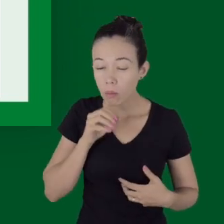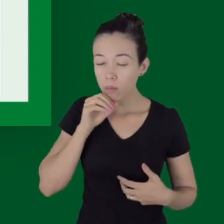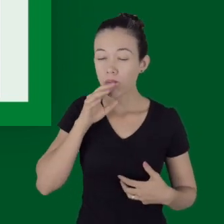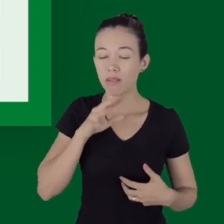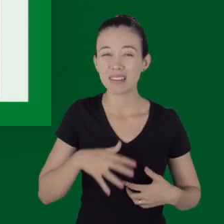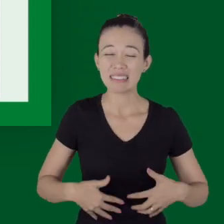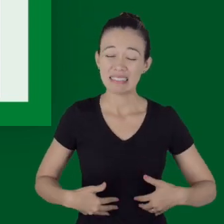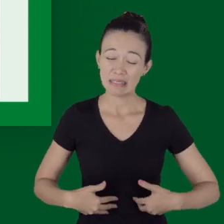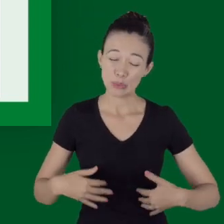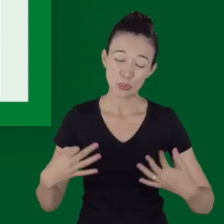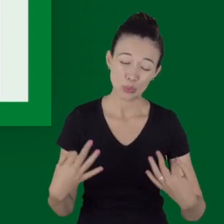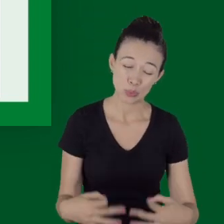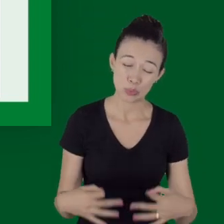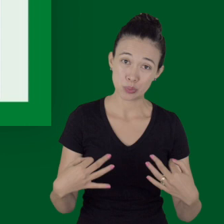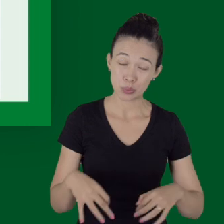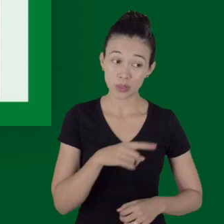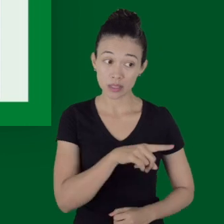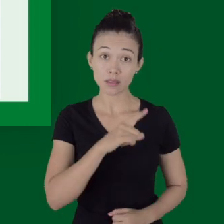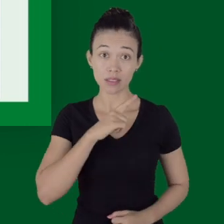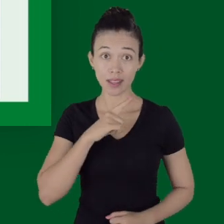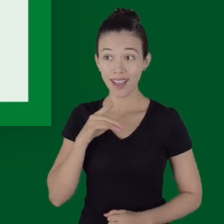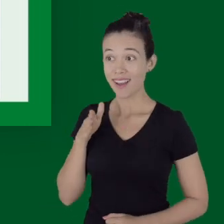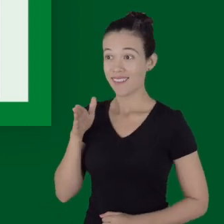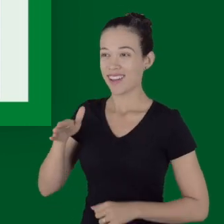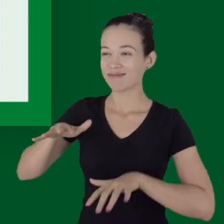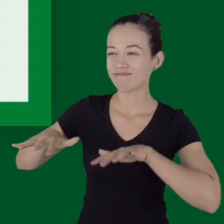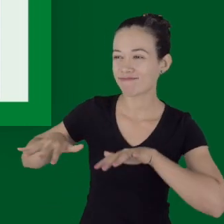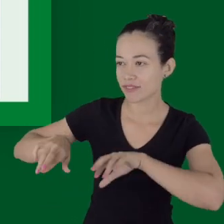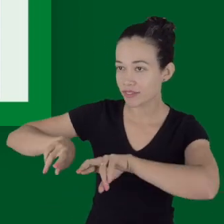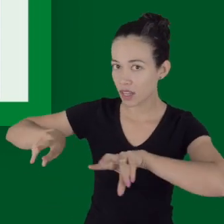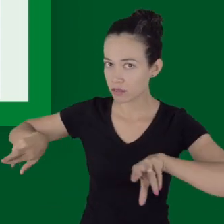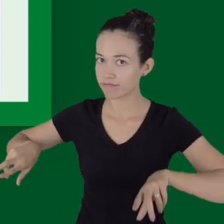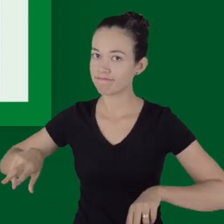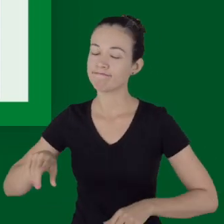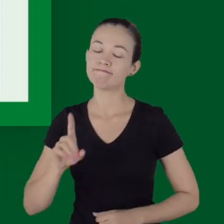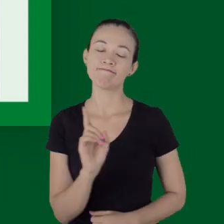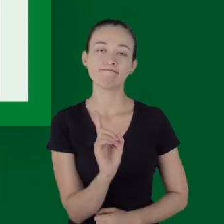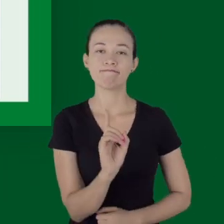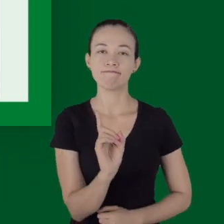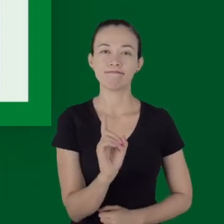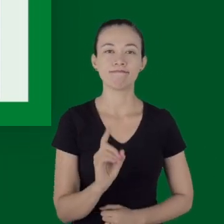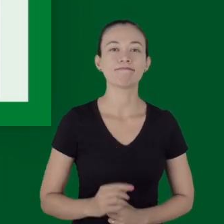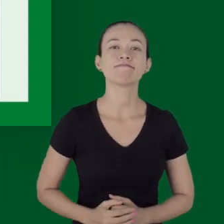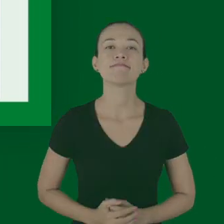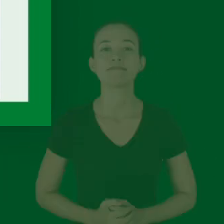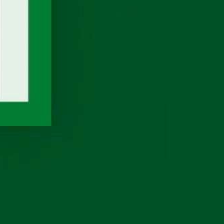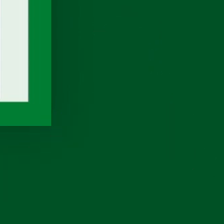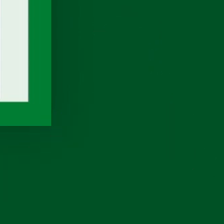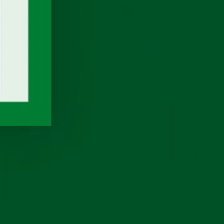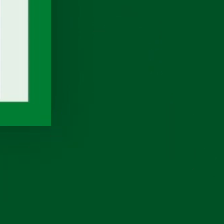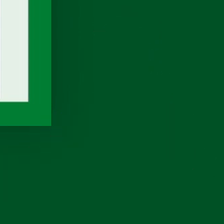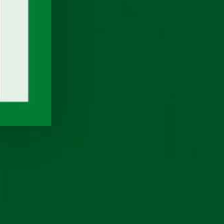náusea, vômito, dor abdominal, e aí ela não vai realmente fazer uma atividade física.